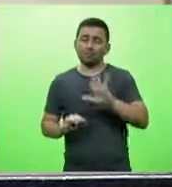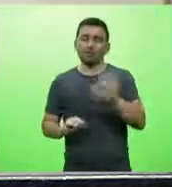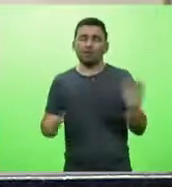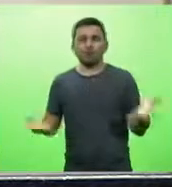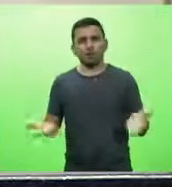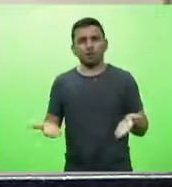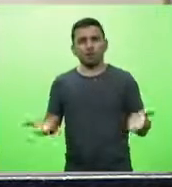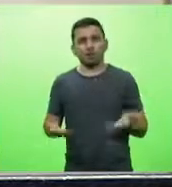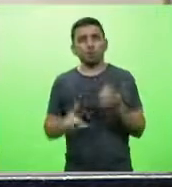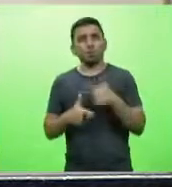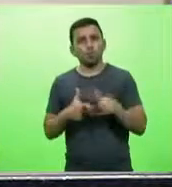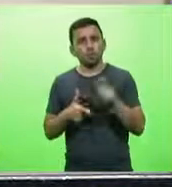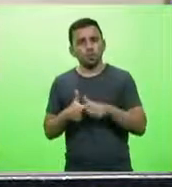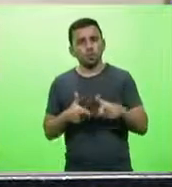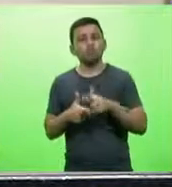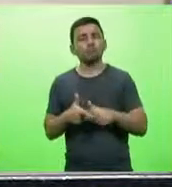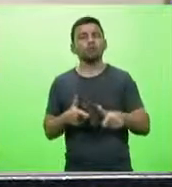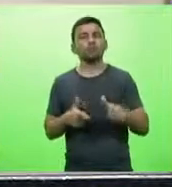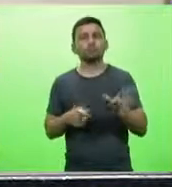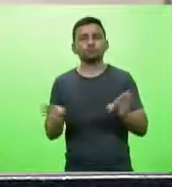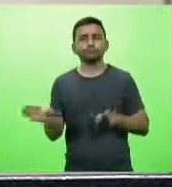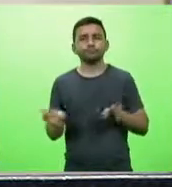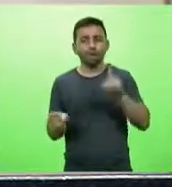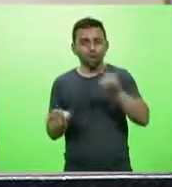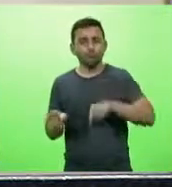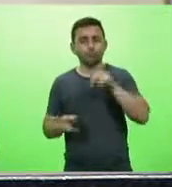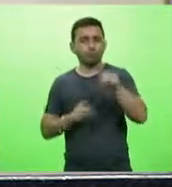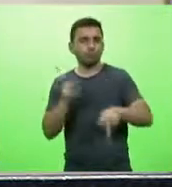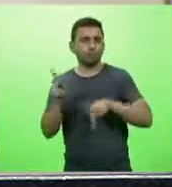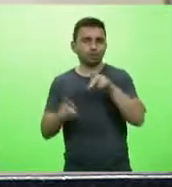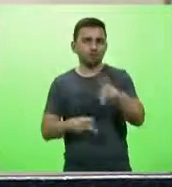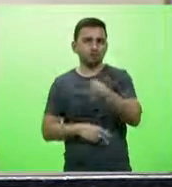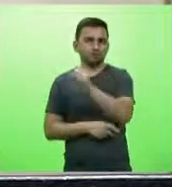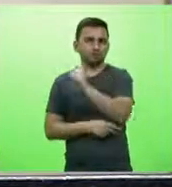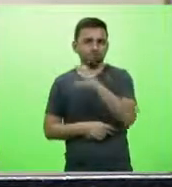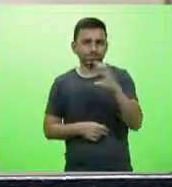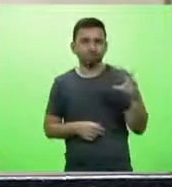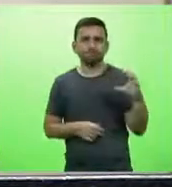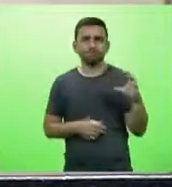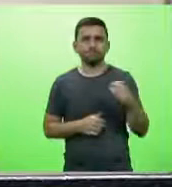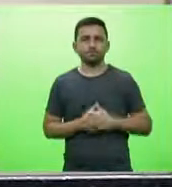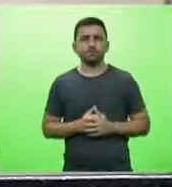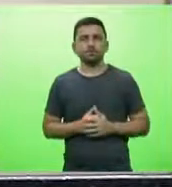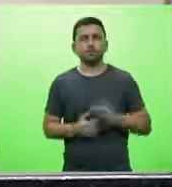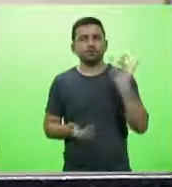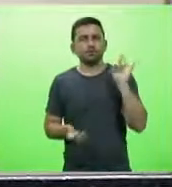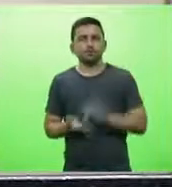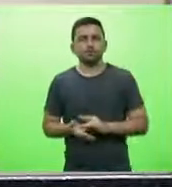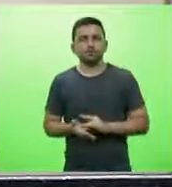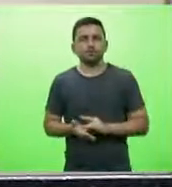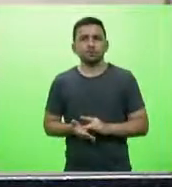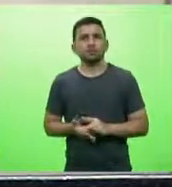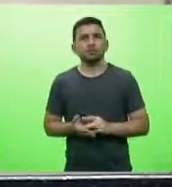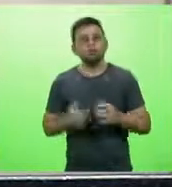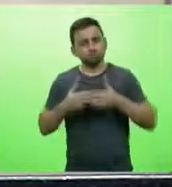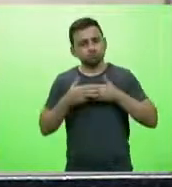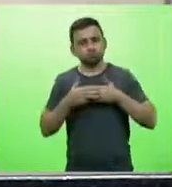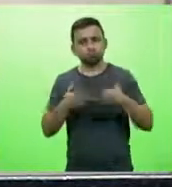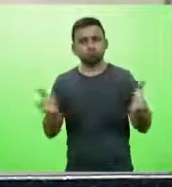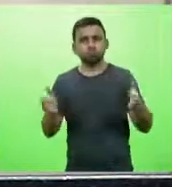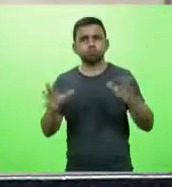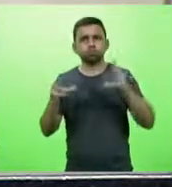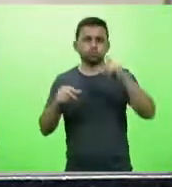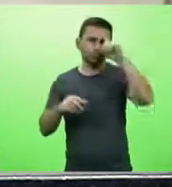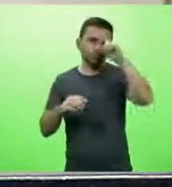o grande problema agora do momento é a população de Santa Catarina. Então, definitivamente, ativarmos esses hospitais para que ele